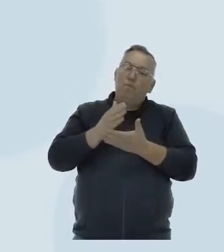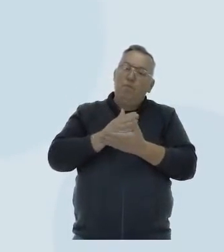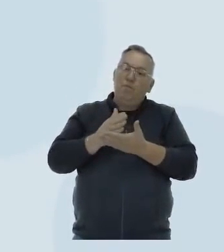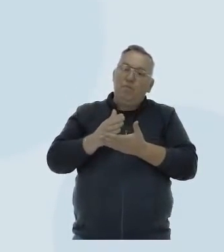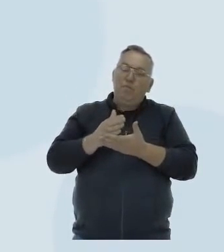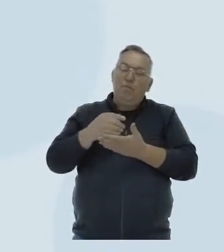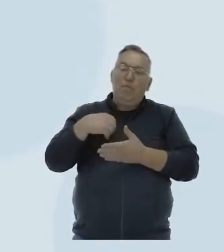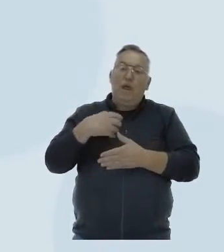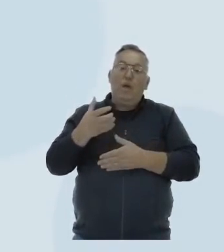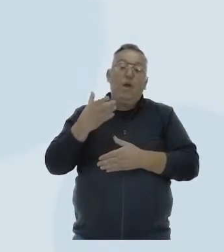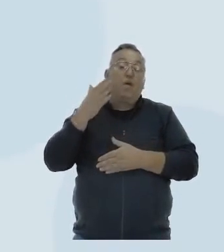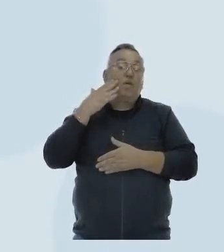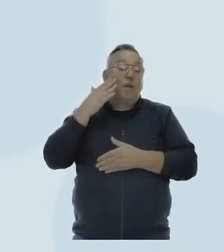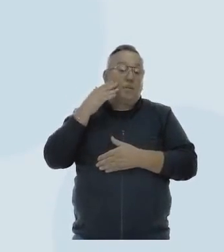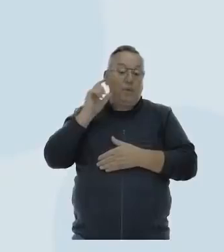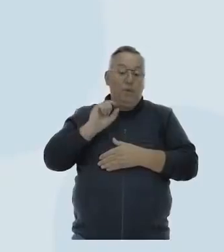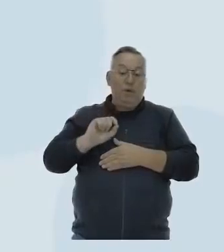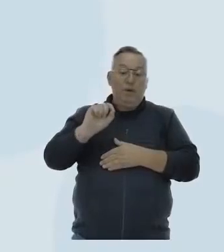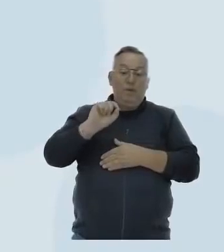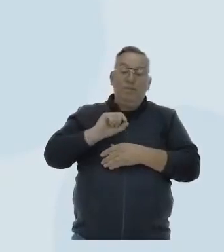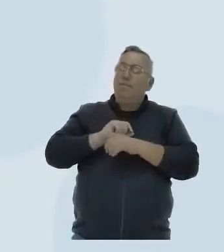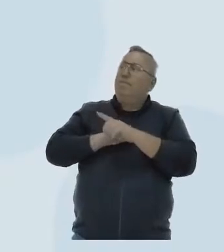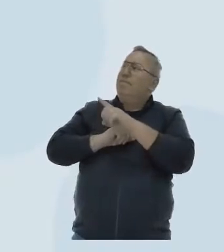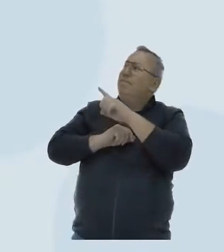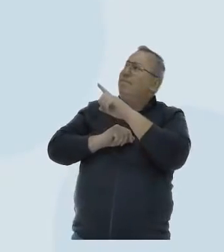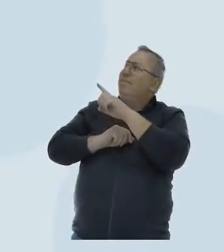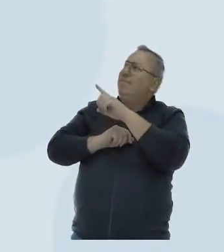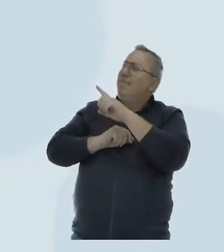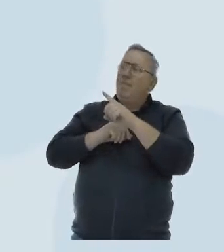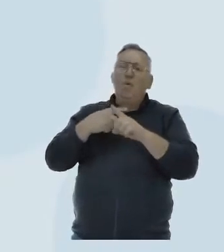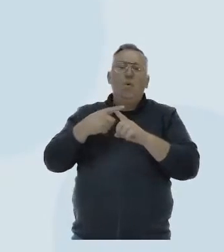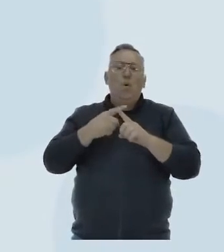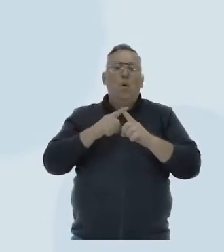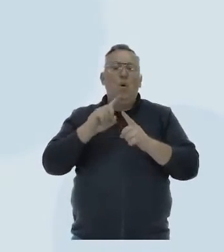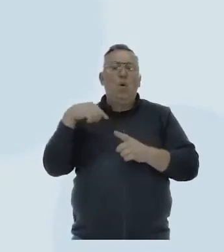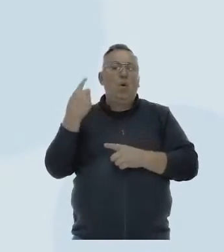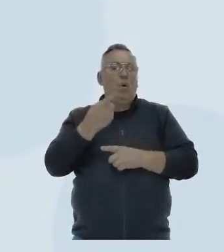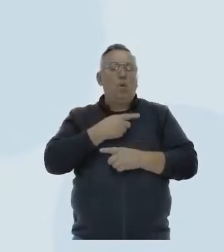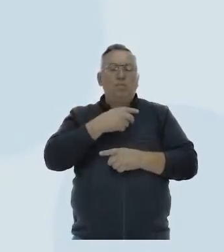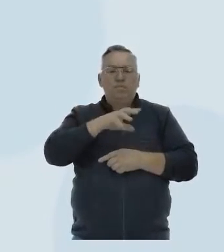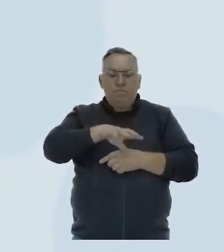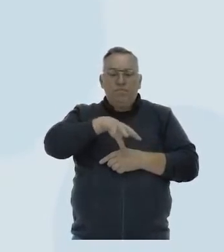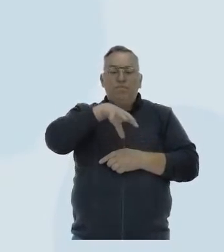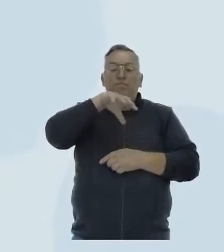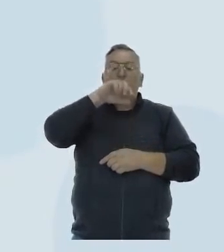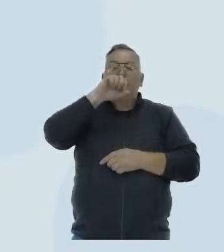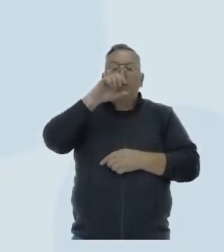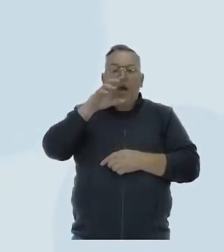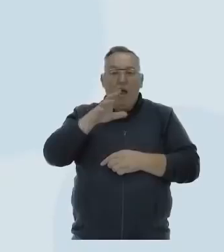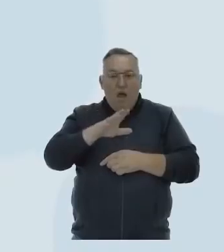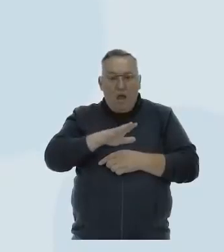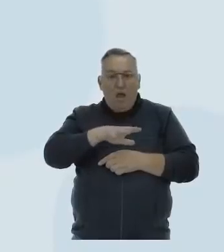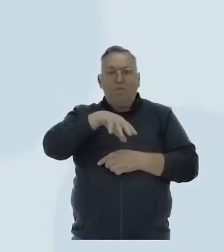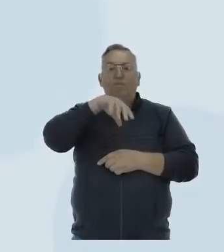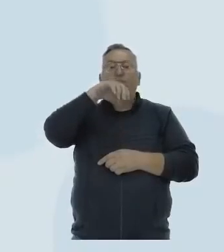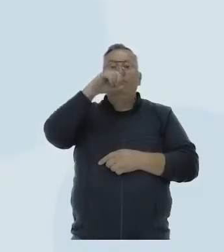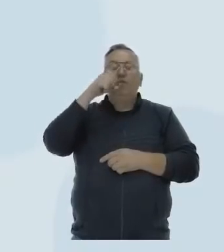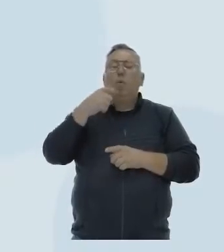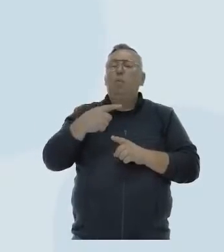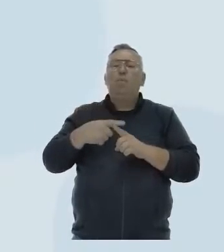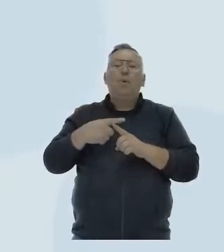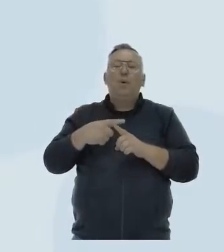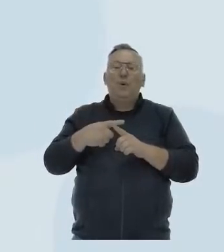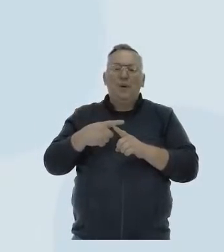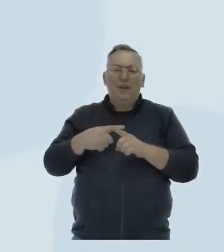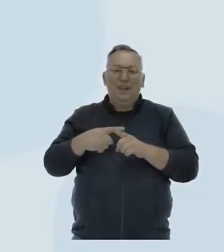Quero saber o seguinte de vocês, ó. Por que nós respiramos? Qual é a importância de respirar, Então, e qual a